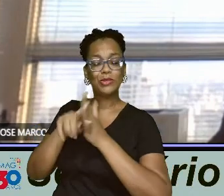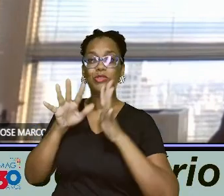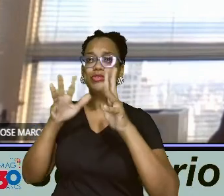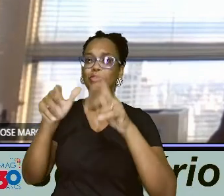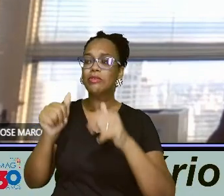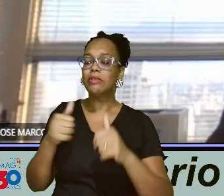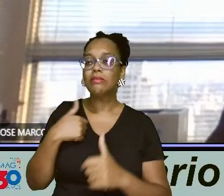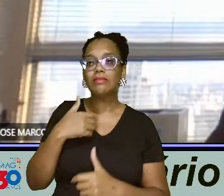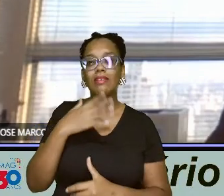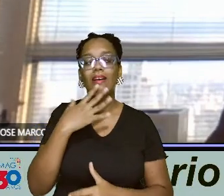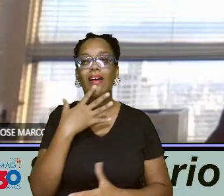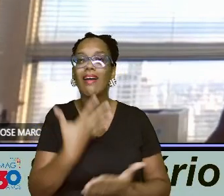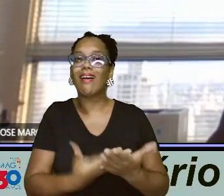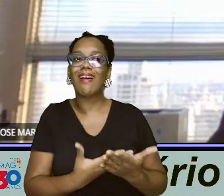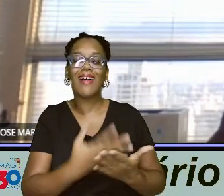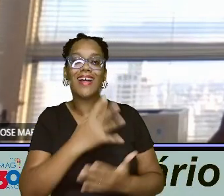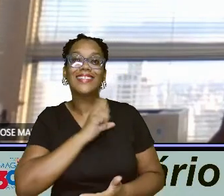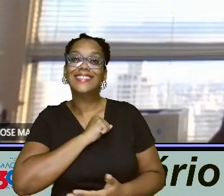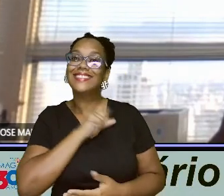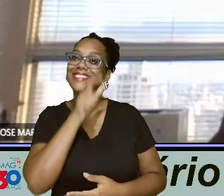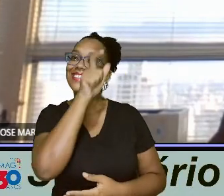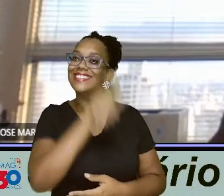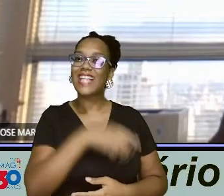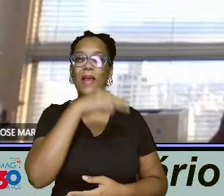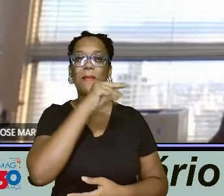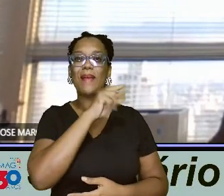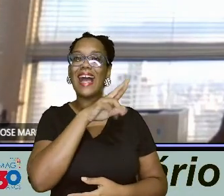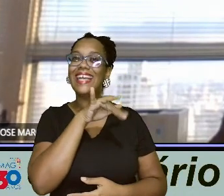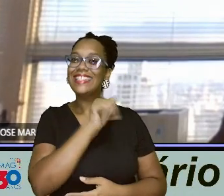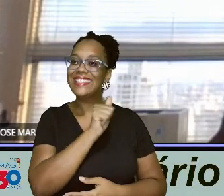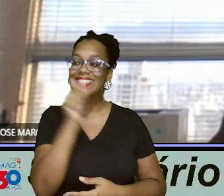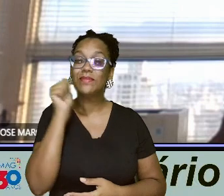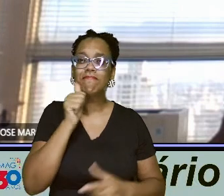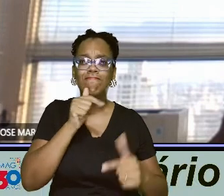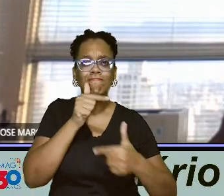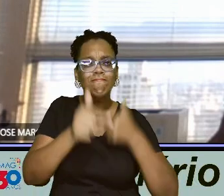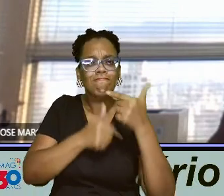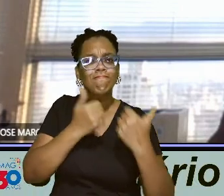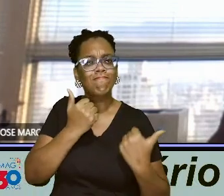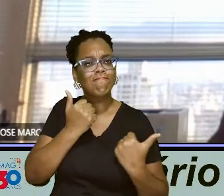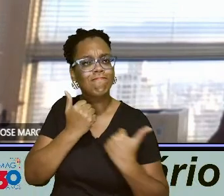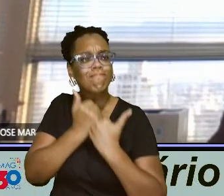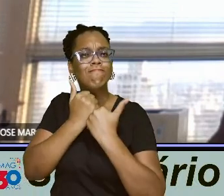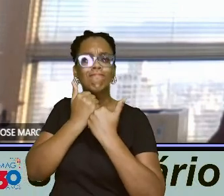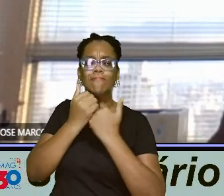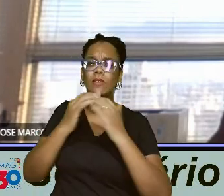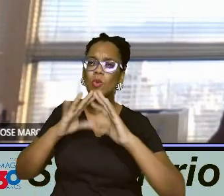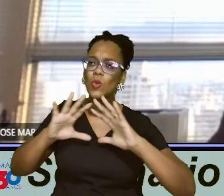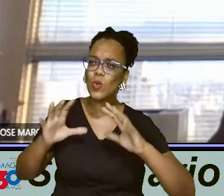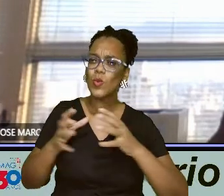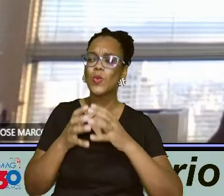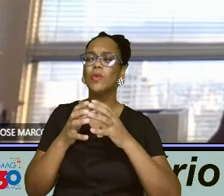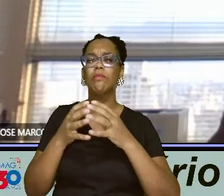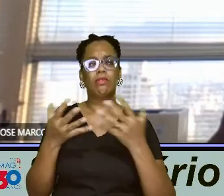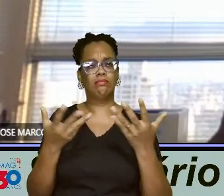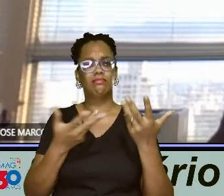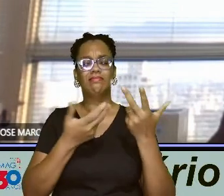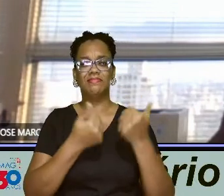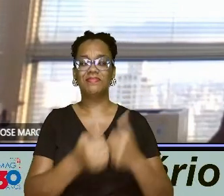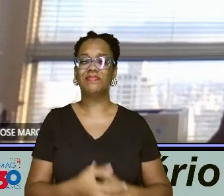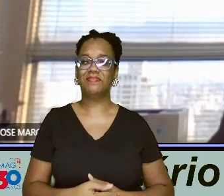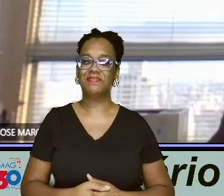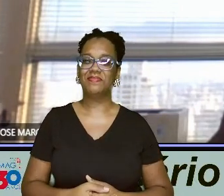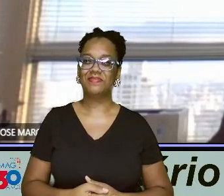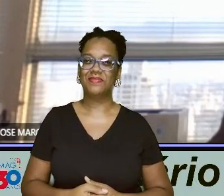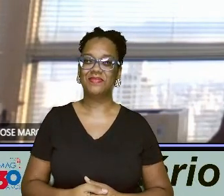Maria Cecília pela dedicação, pelo apoio que deu pelo grupo. Foi aquela